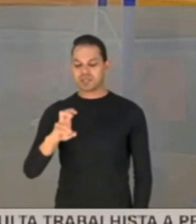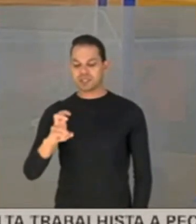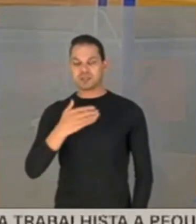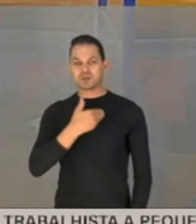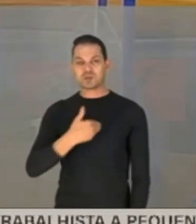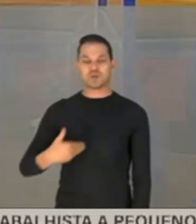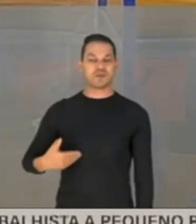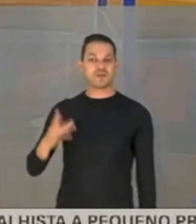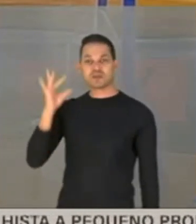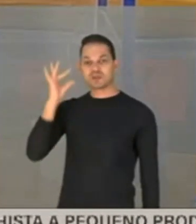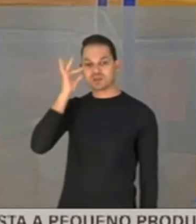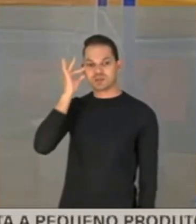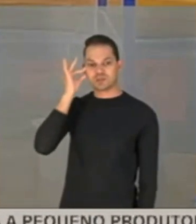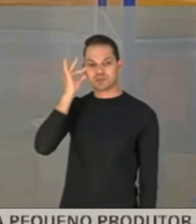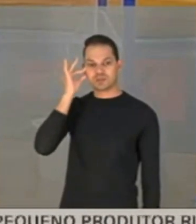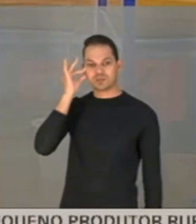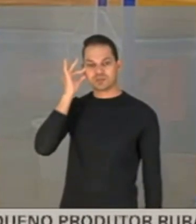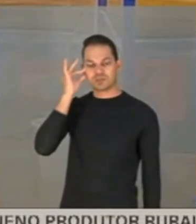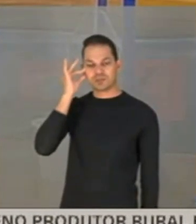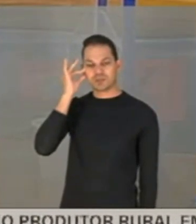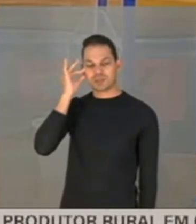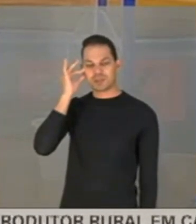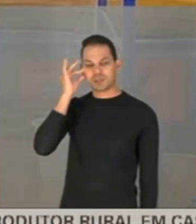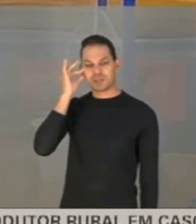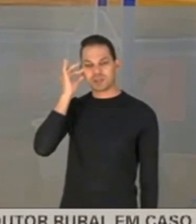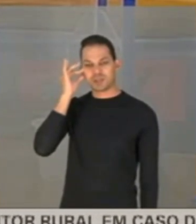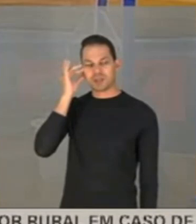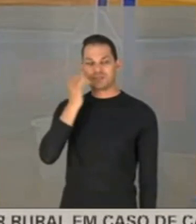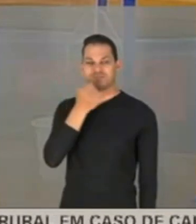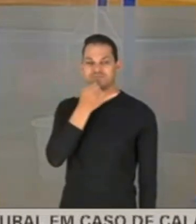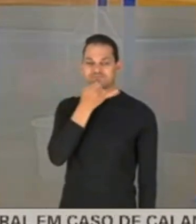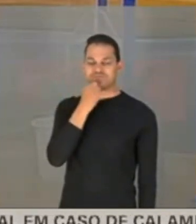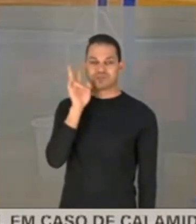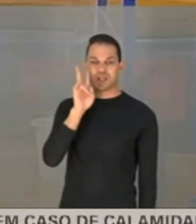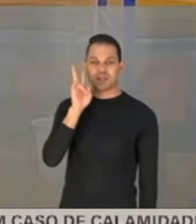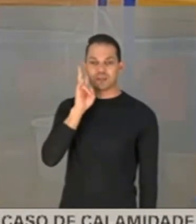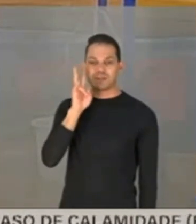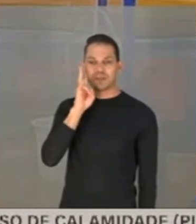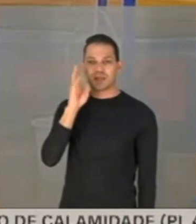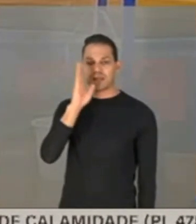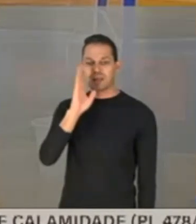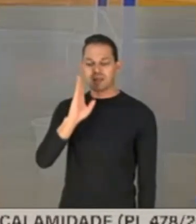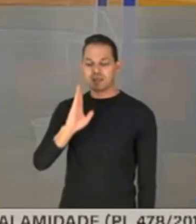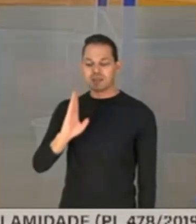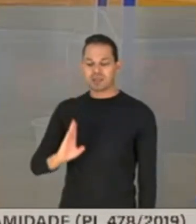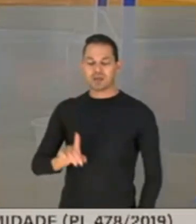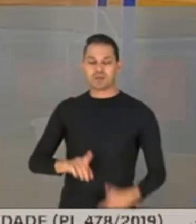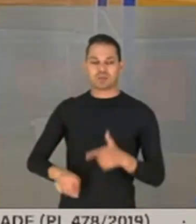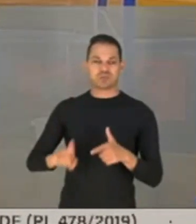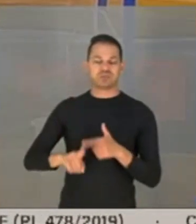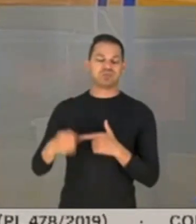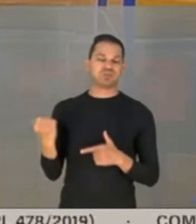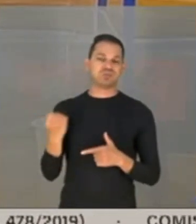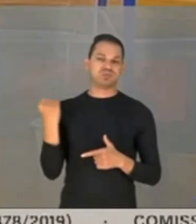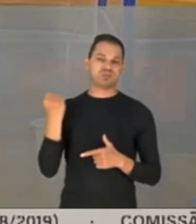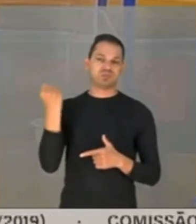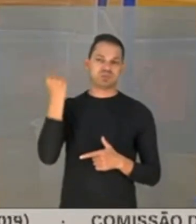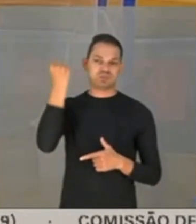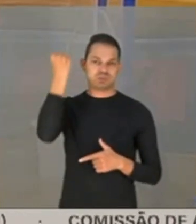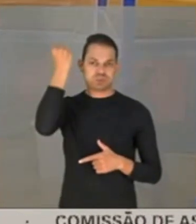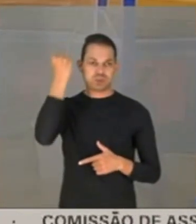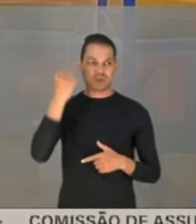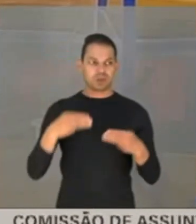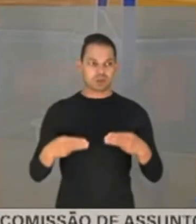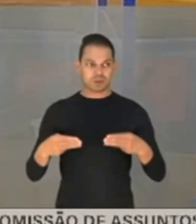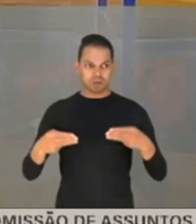Dilma, infelizmente de triste memória, que lançou o Brasil numa crise sem precedentes, o Ministério